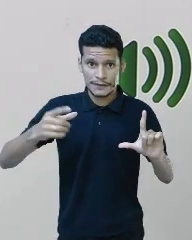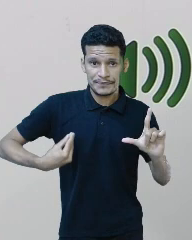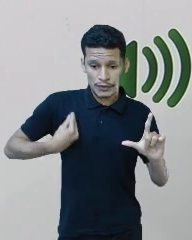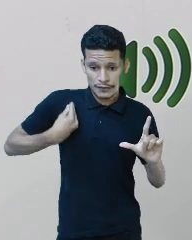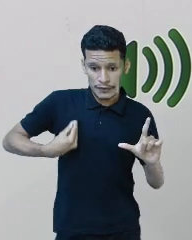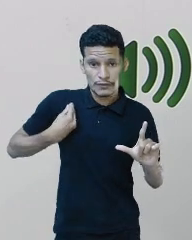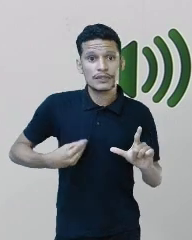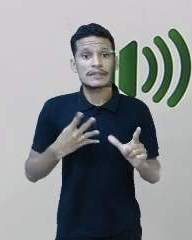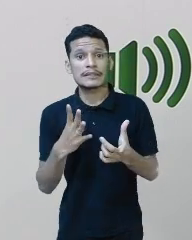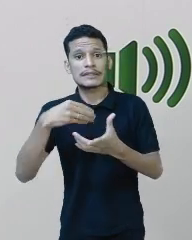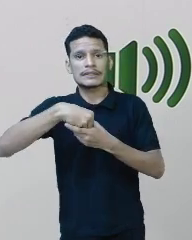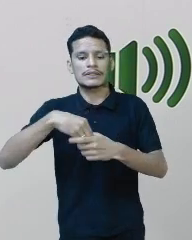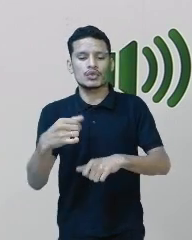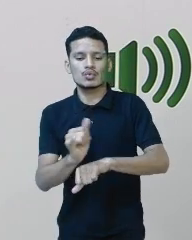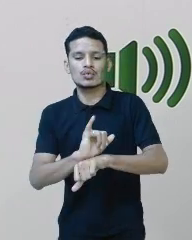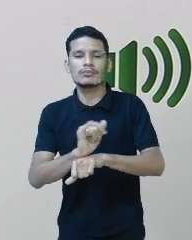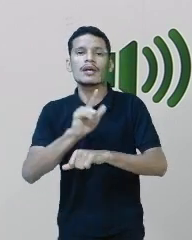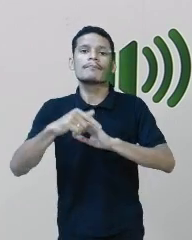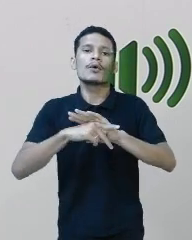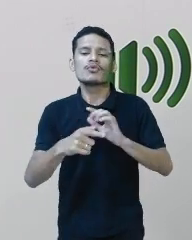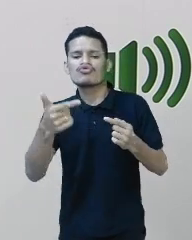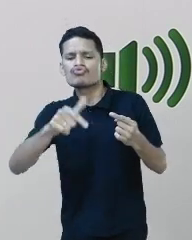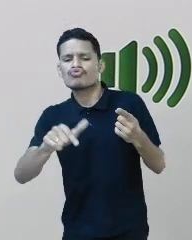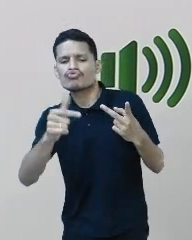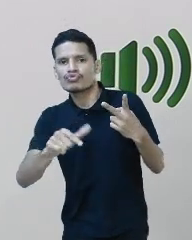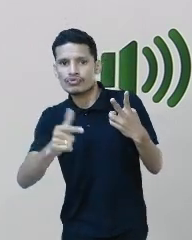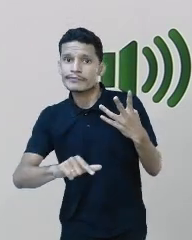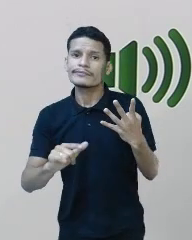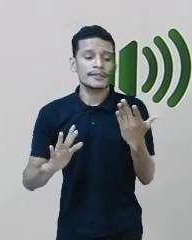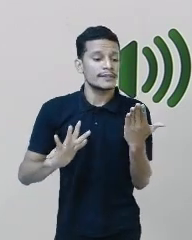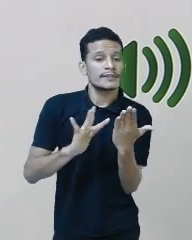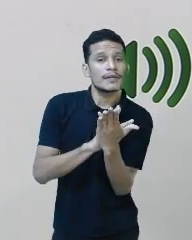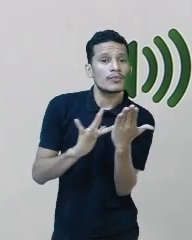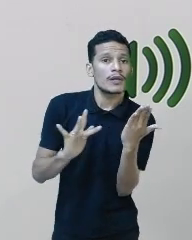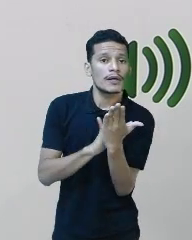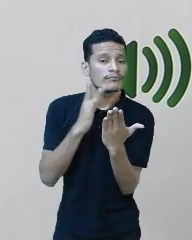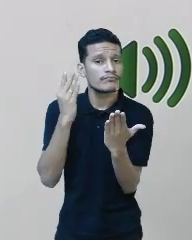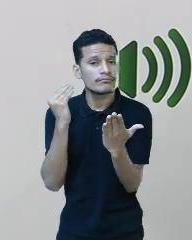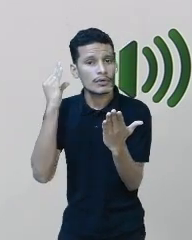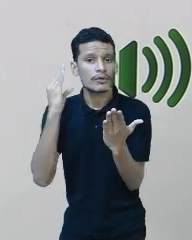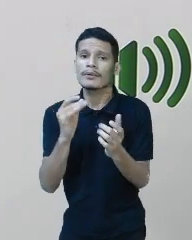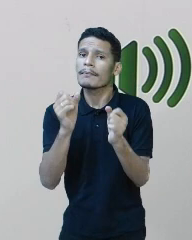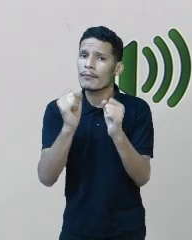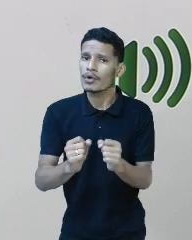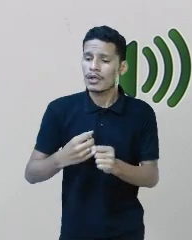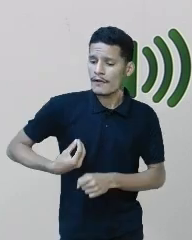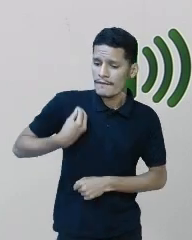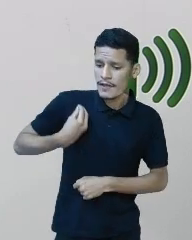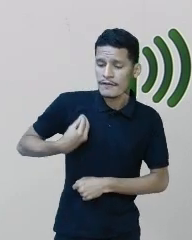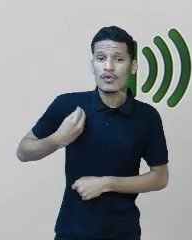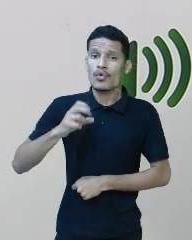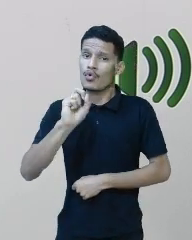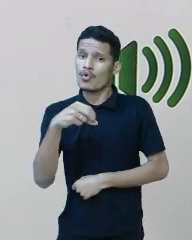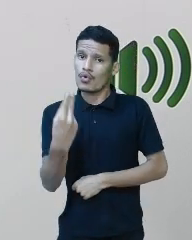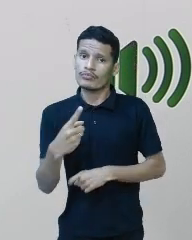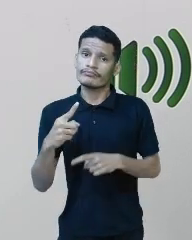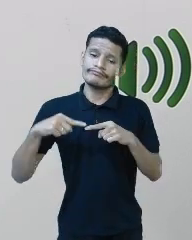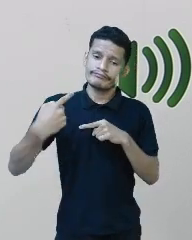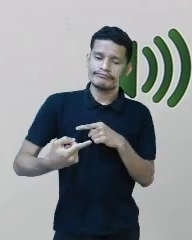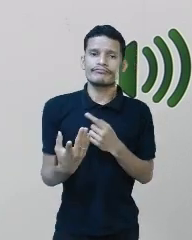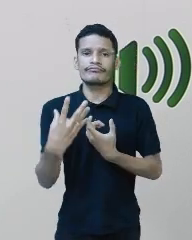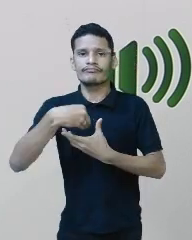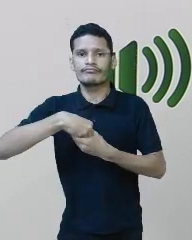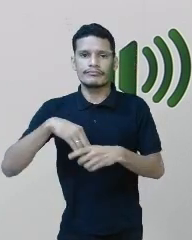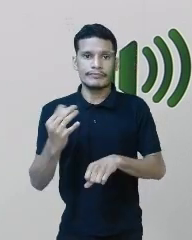vamos ter a reprise, tá bom? Celular você vai poder assistir de qualquer forma, ou ao vivo ou depois a reprise através do